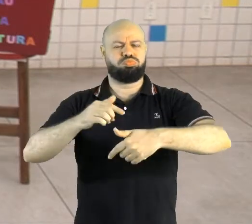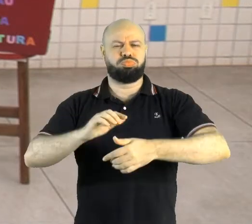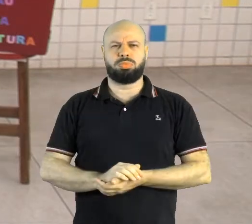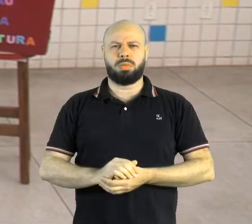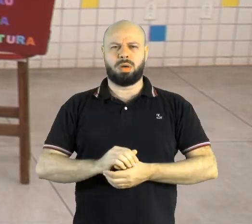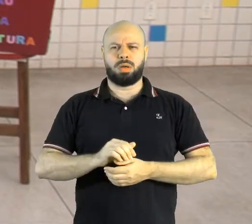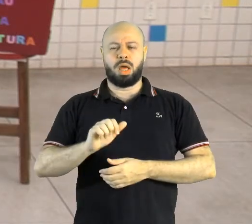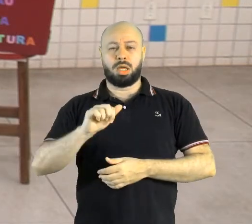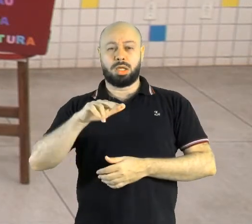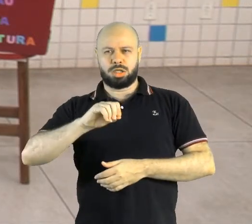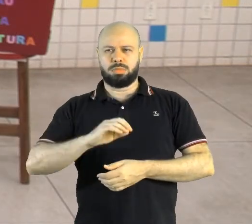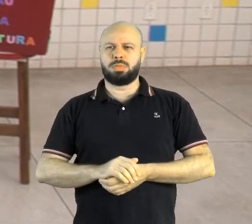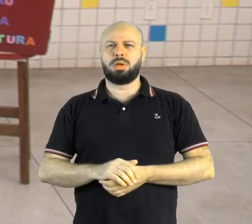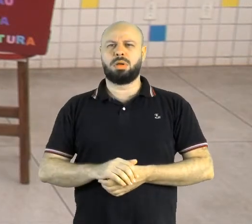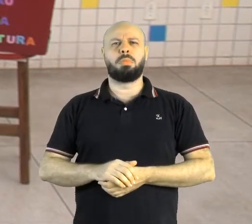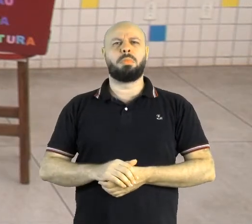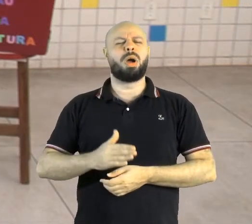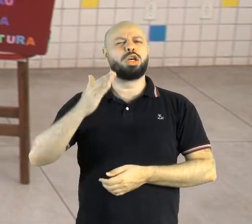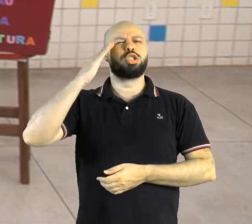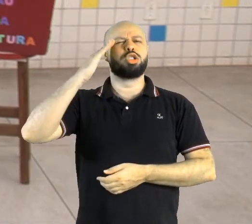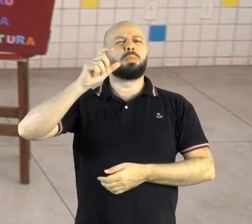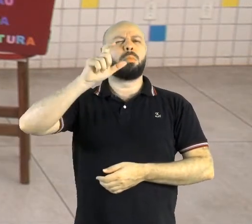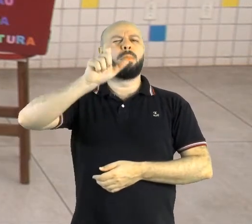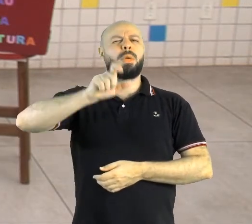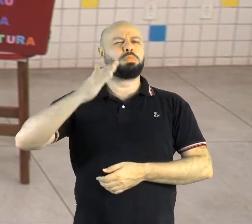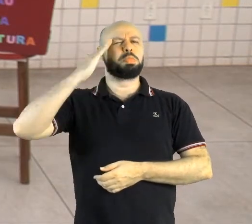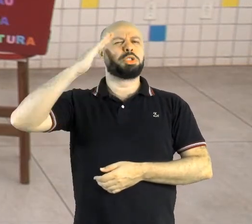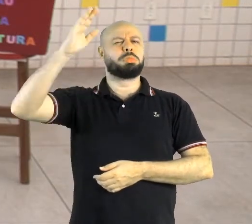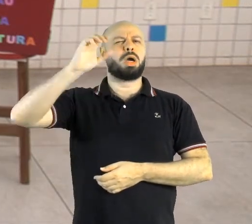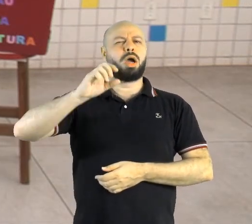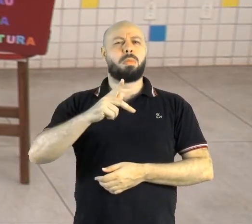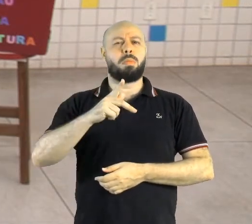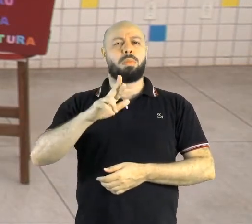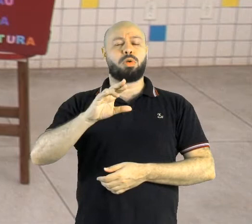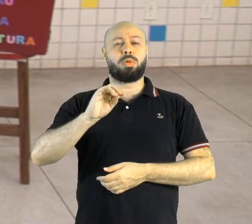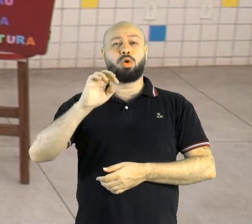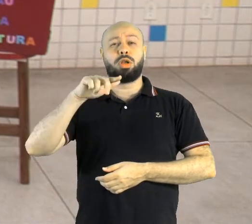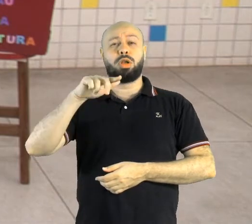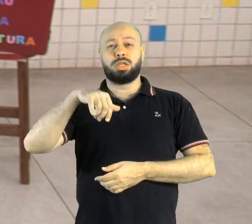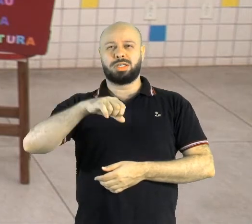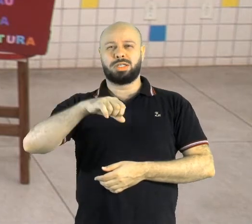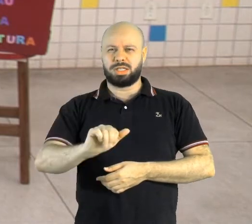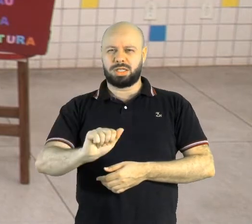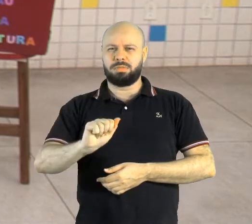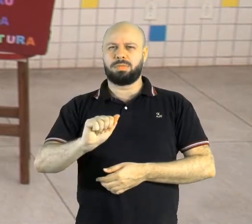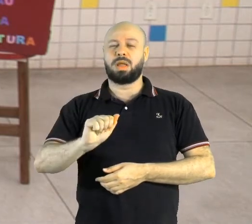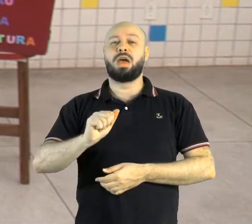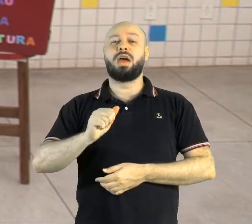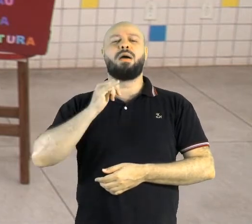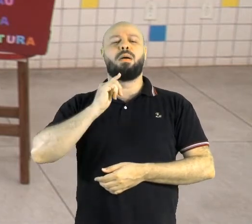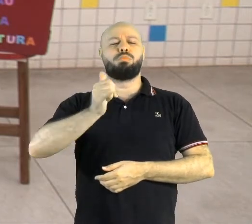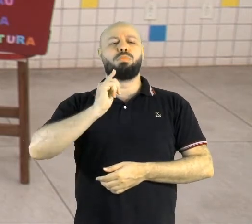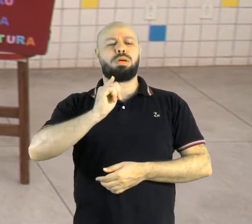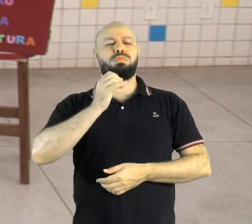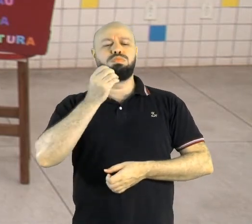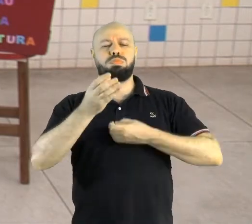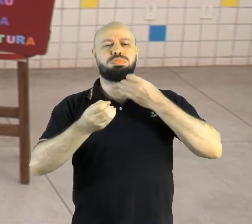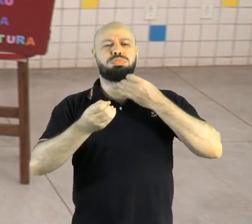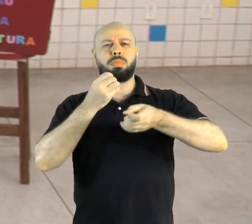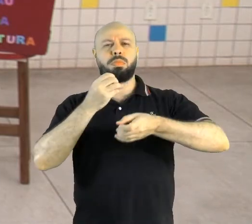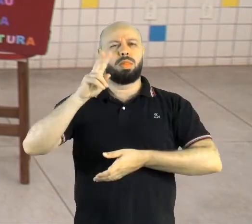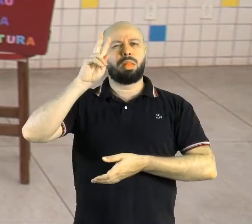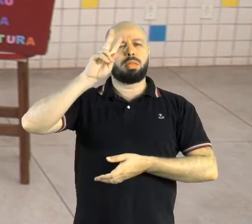é ser protagonista? É ser o personagem principal, que está na ativa, que está falando sobre a sua